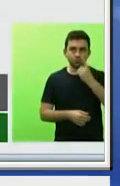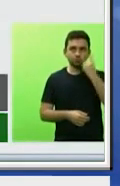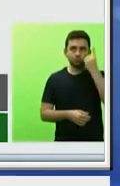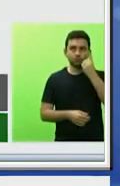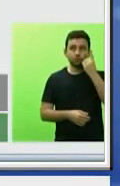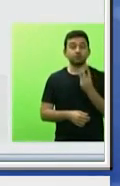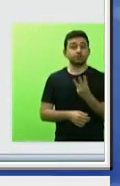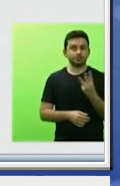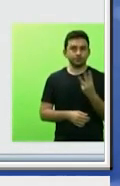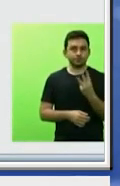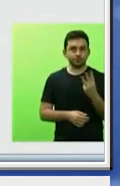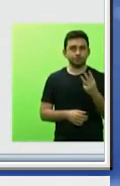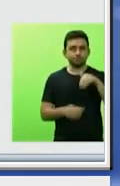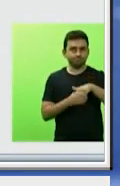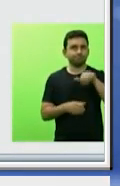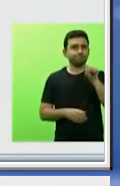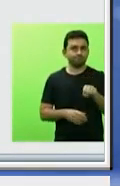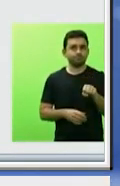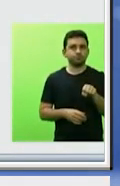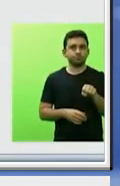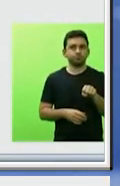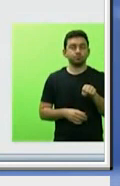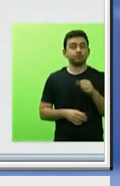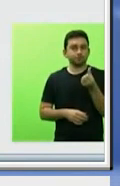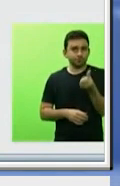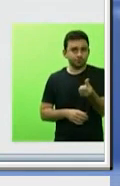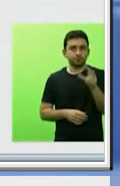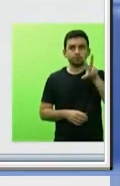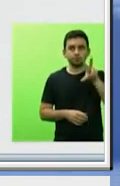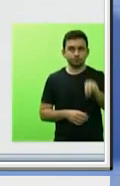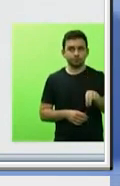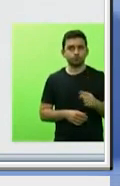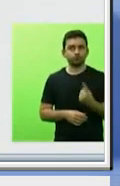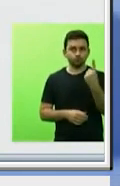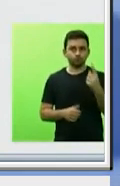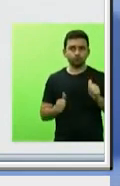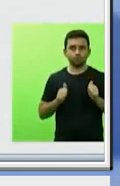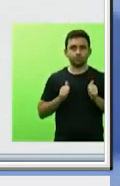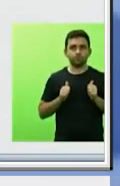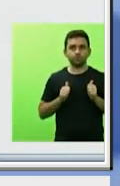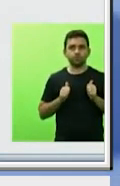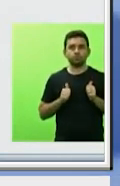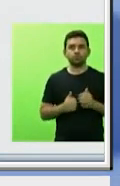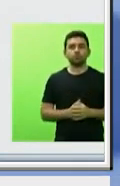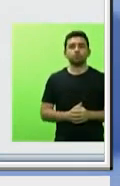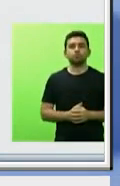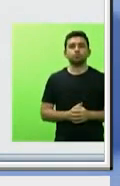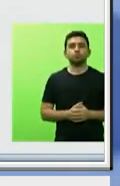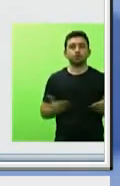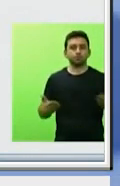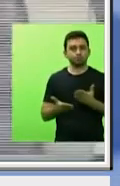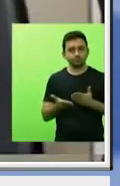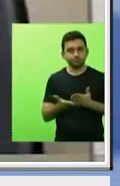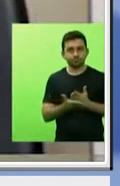administrativa quando concedeu no ano passado um aumento salarial aos Procuradores do Estado sem